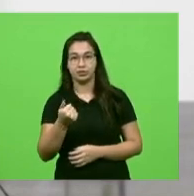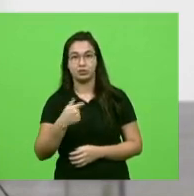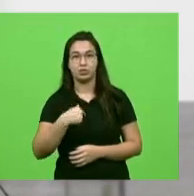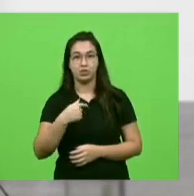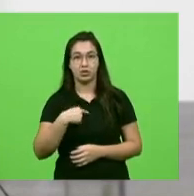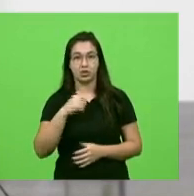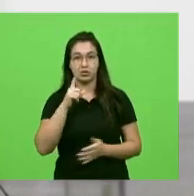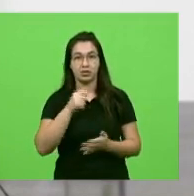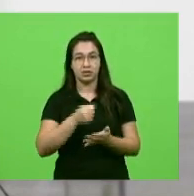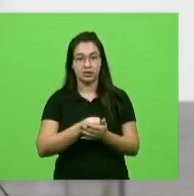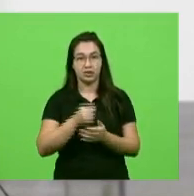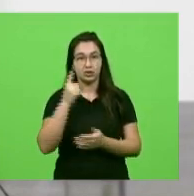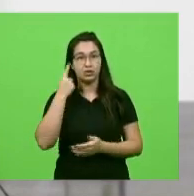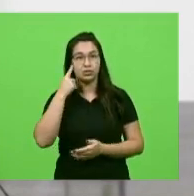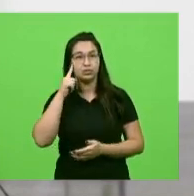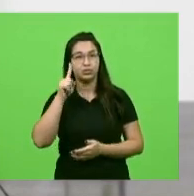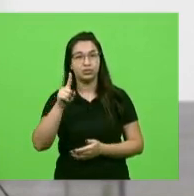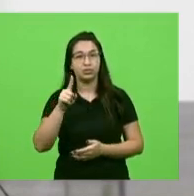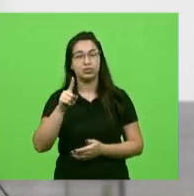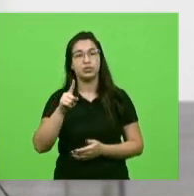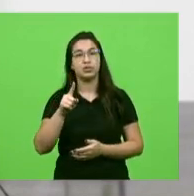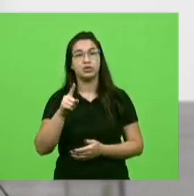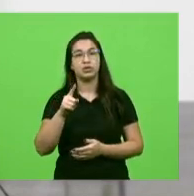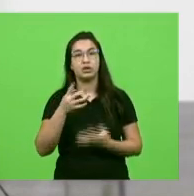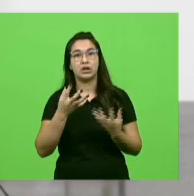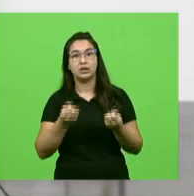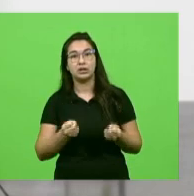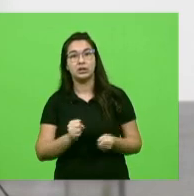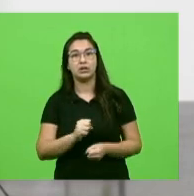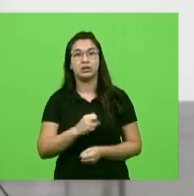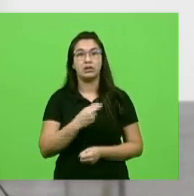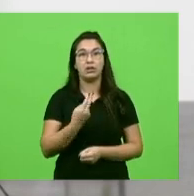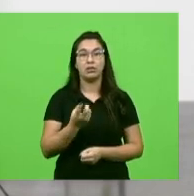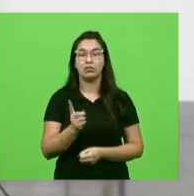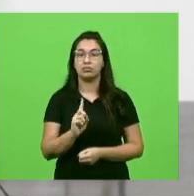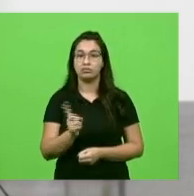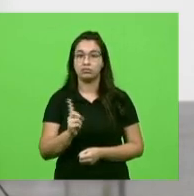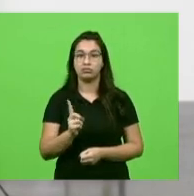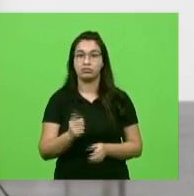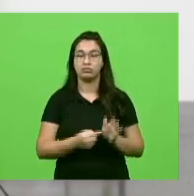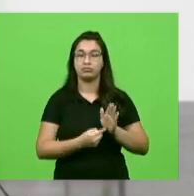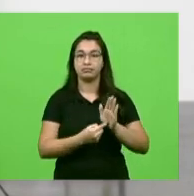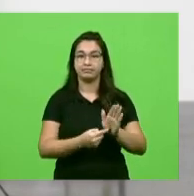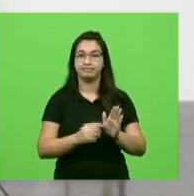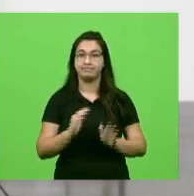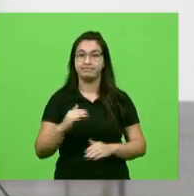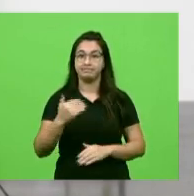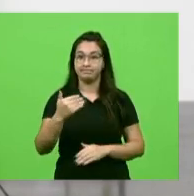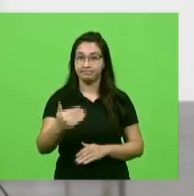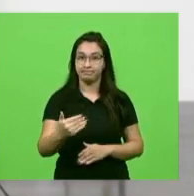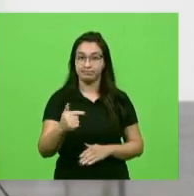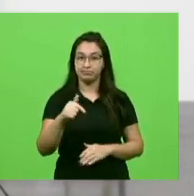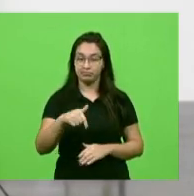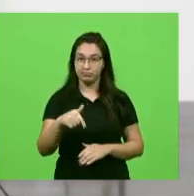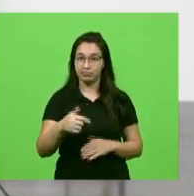que determinará ou não o recebimento da denúncia. Após a designação desta sessão,